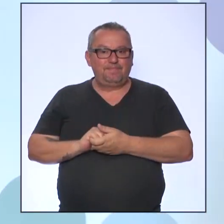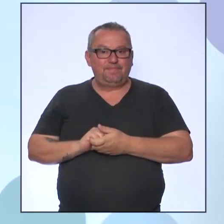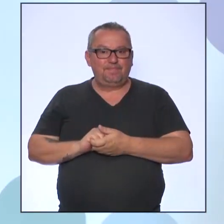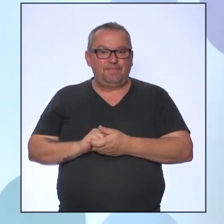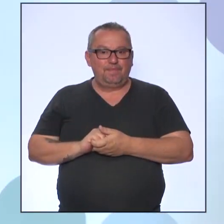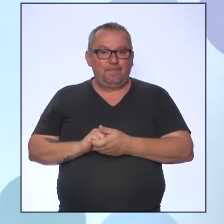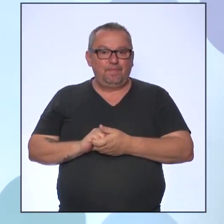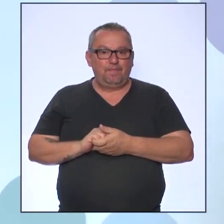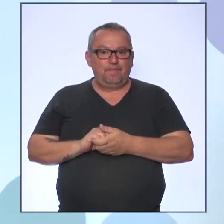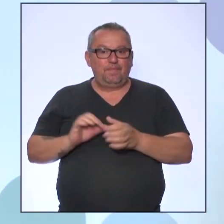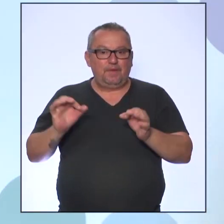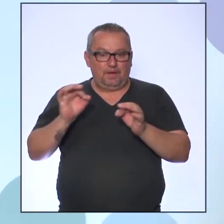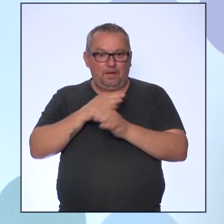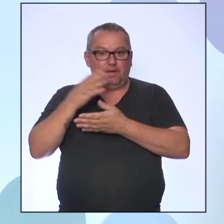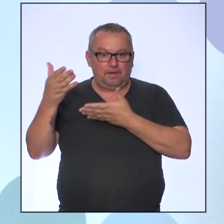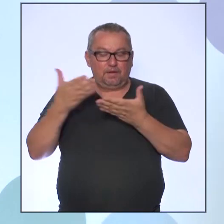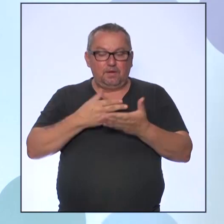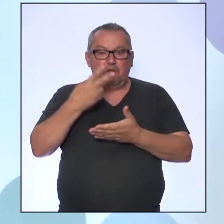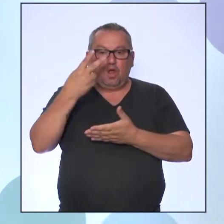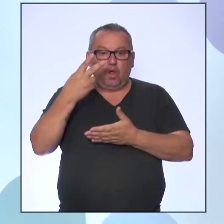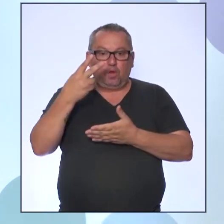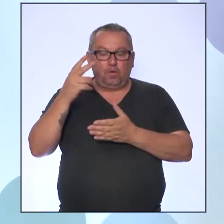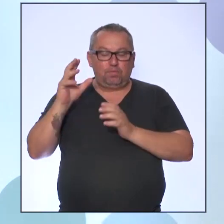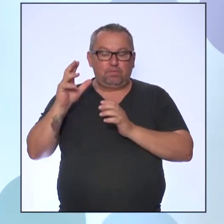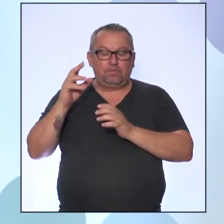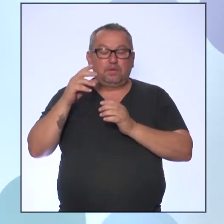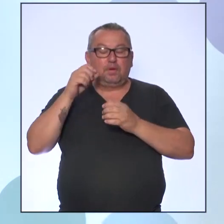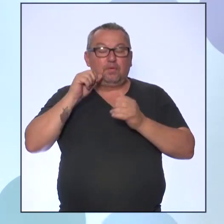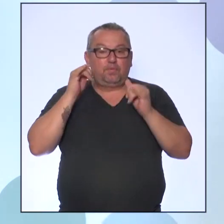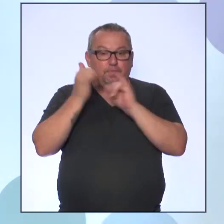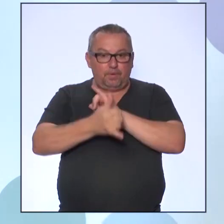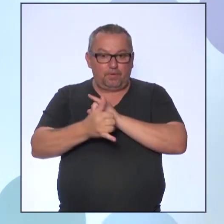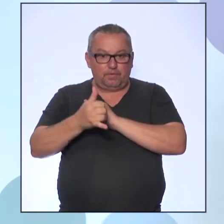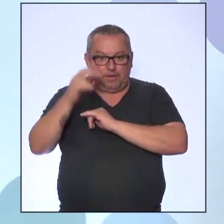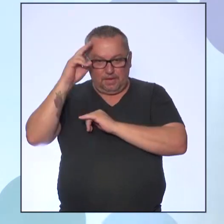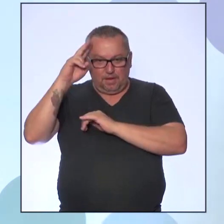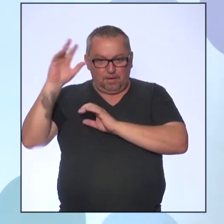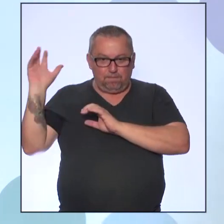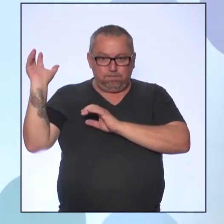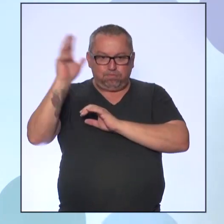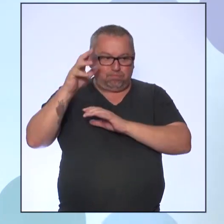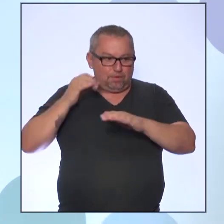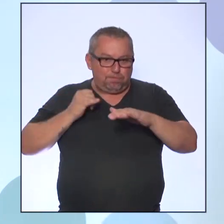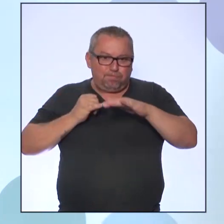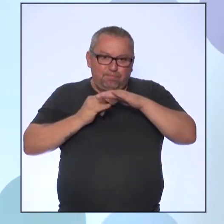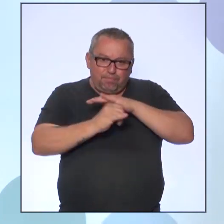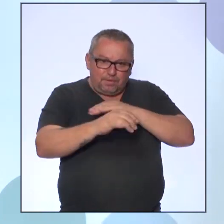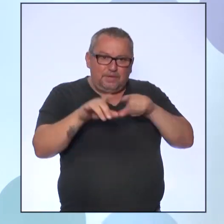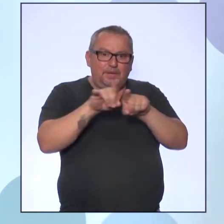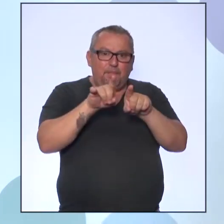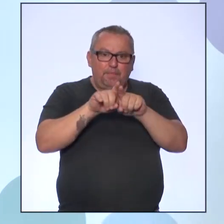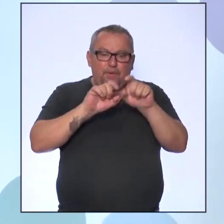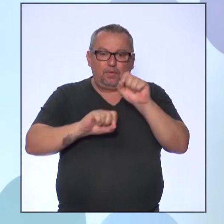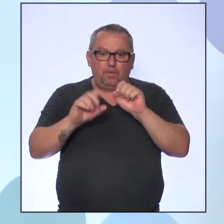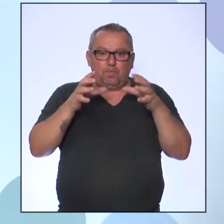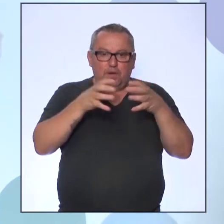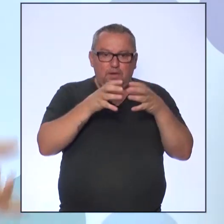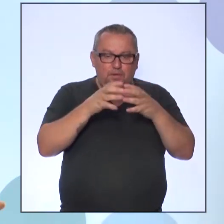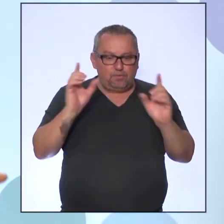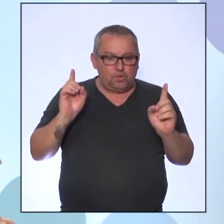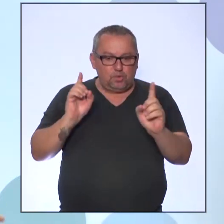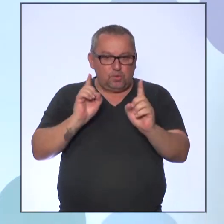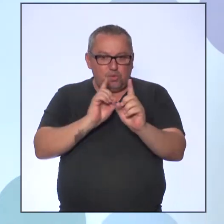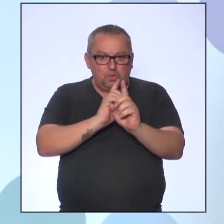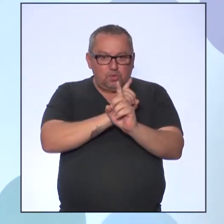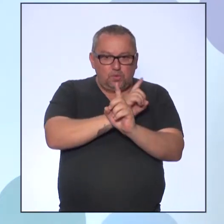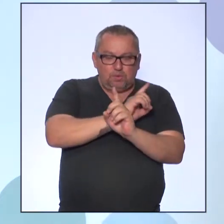Isso. E aqui a gente está tratando de dois esportes, que é o handball, que é um esporte de invasão, lembra? Né? Que aí uma equipe tem que invadir o campo